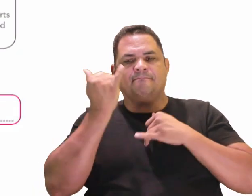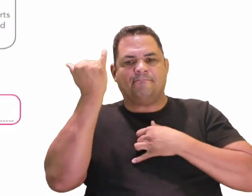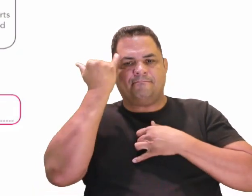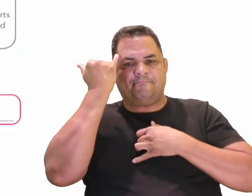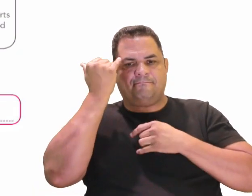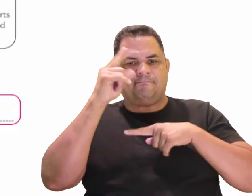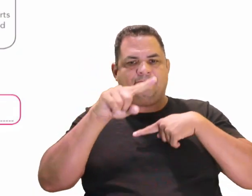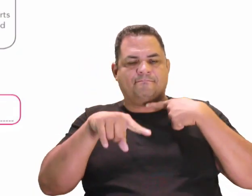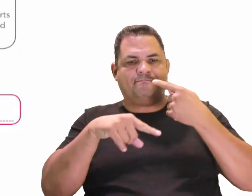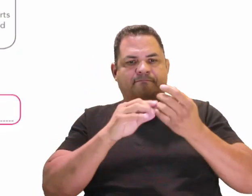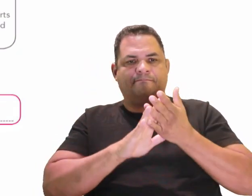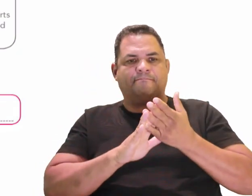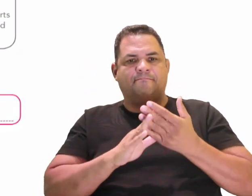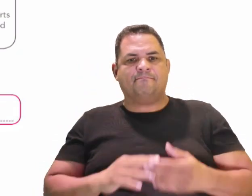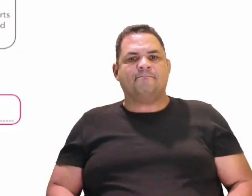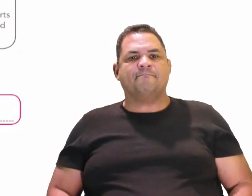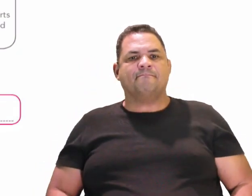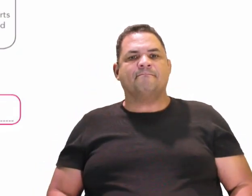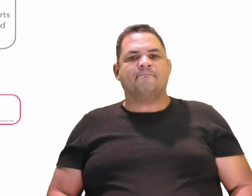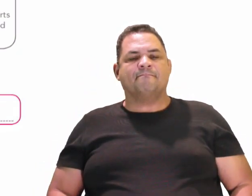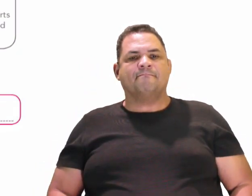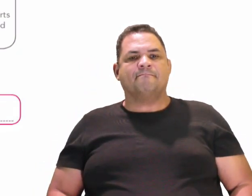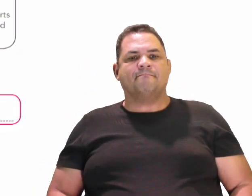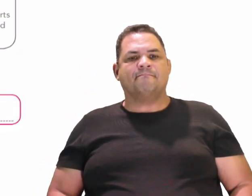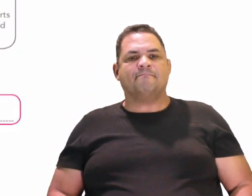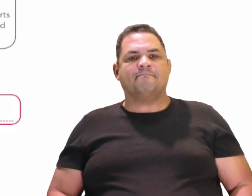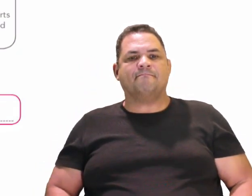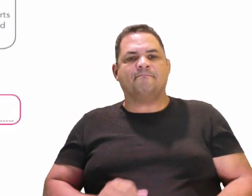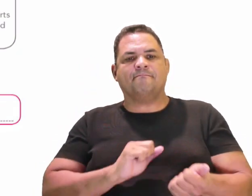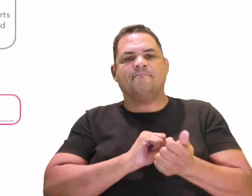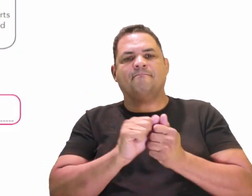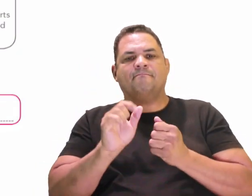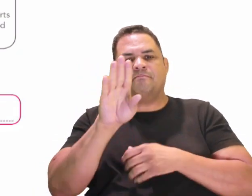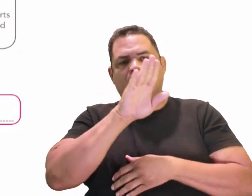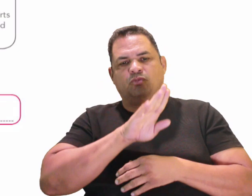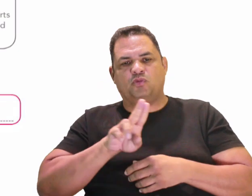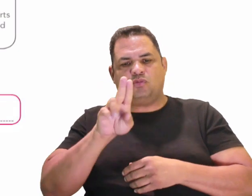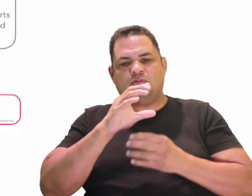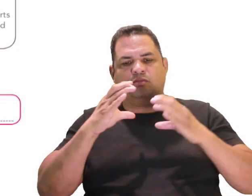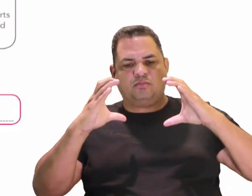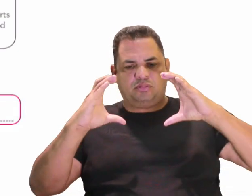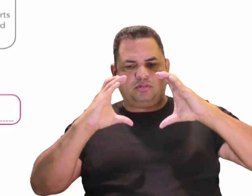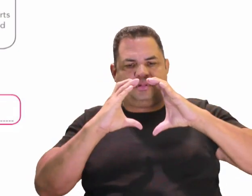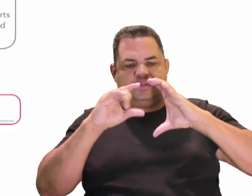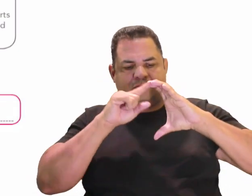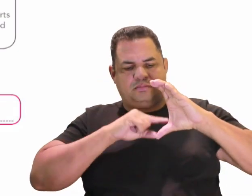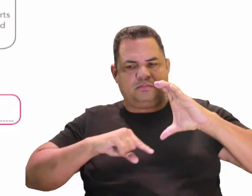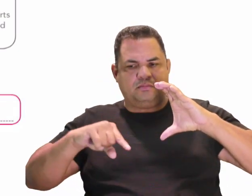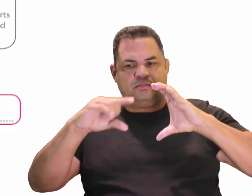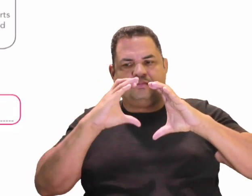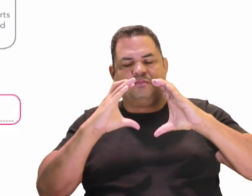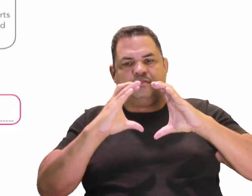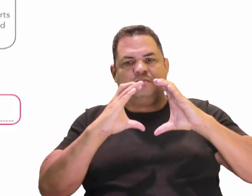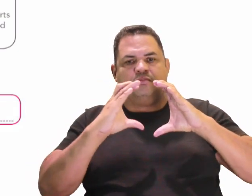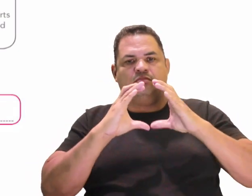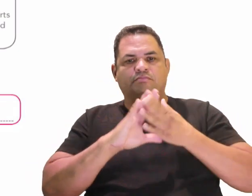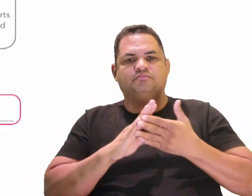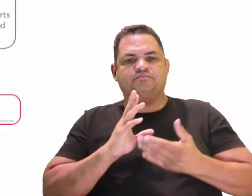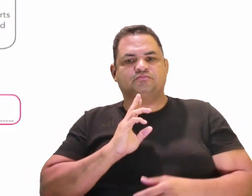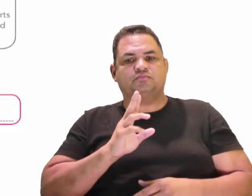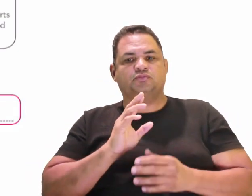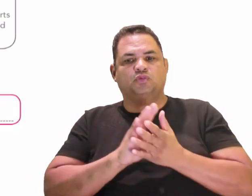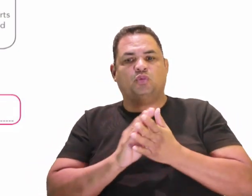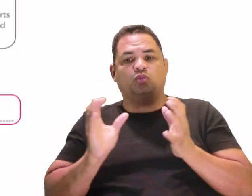A gente usa o play, tá? Para esportes com bola, ball sports, ou esportes com